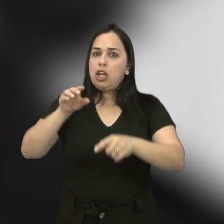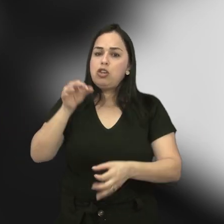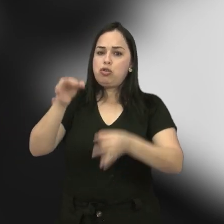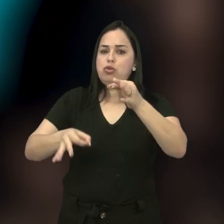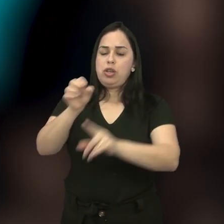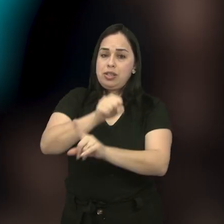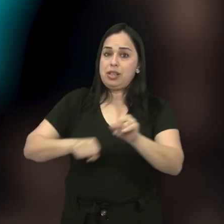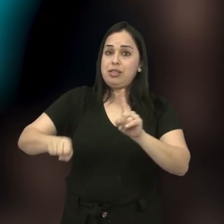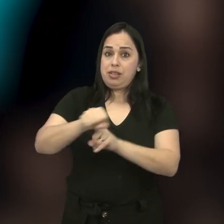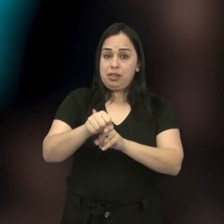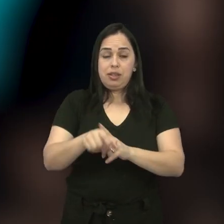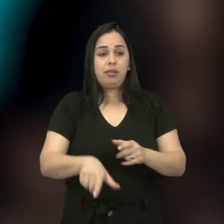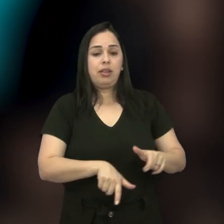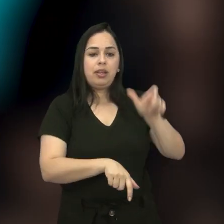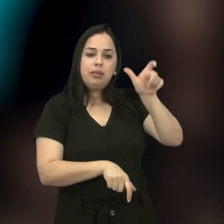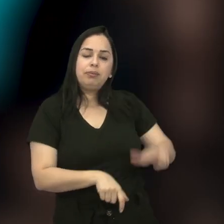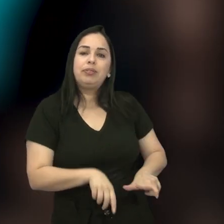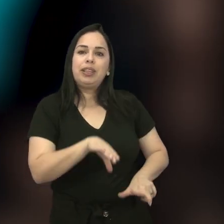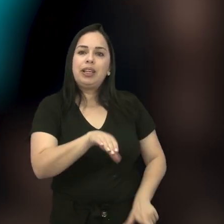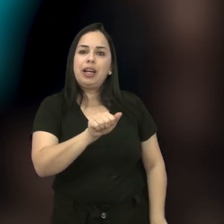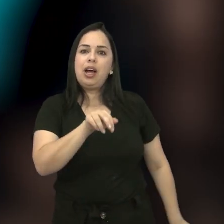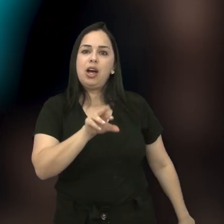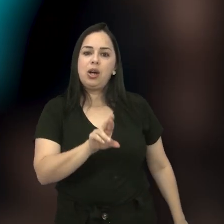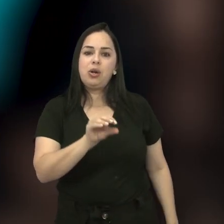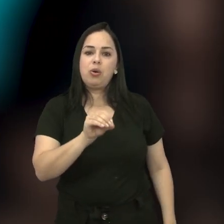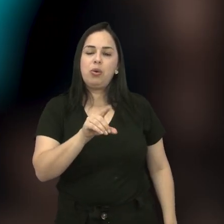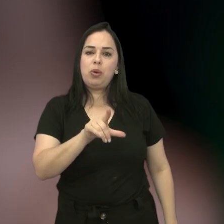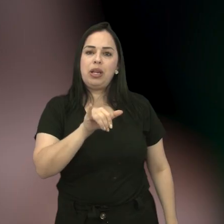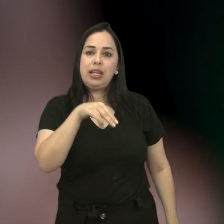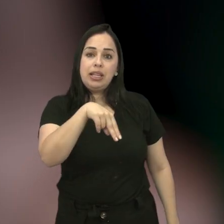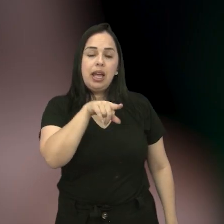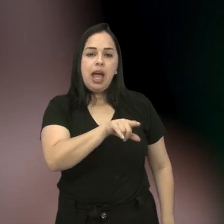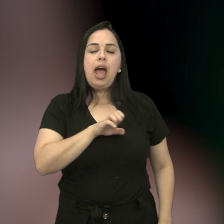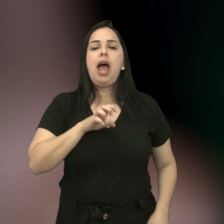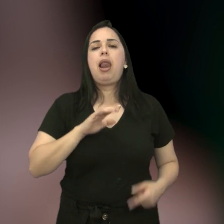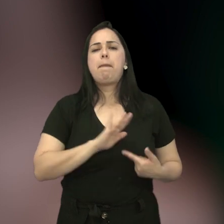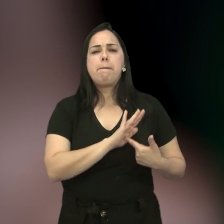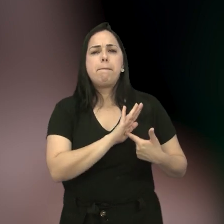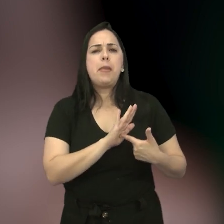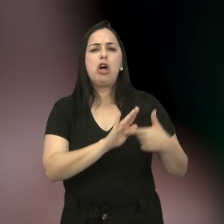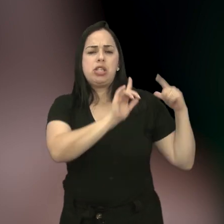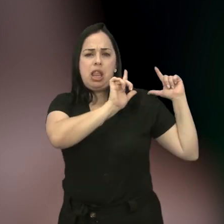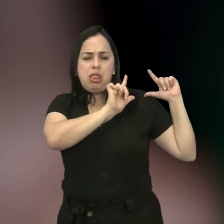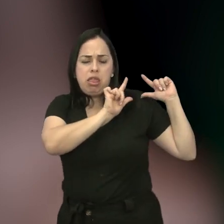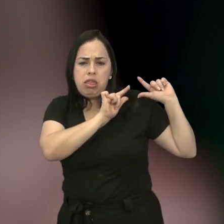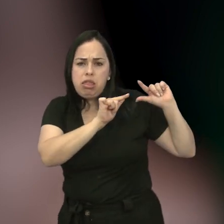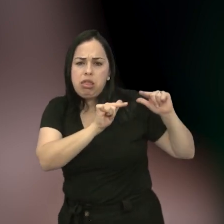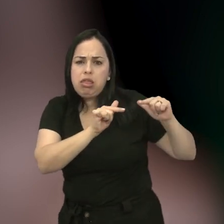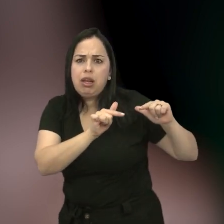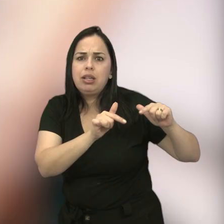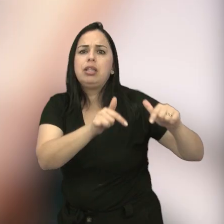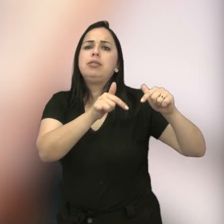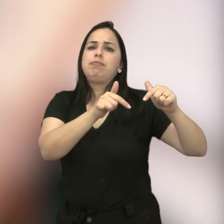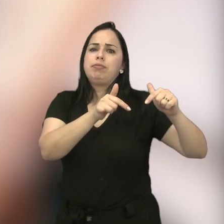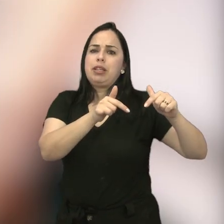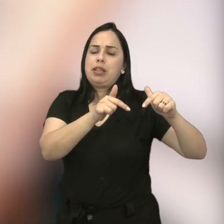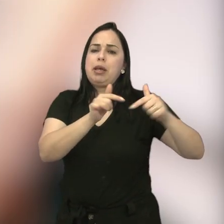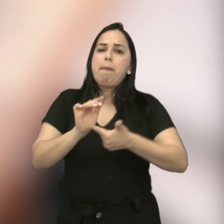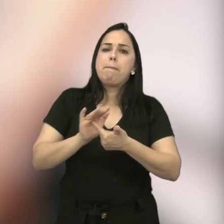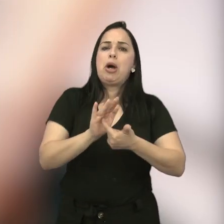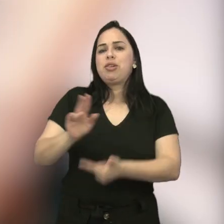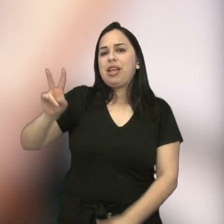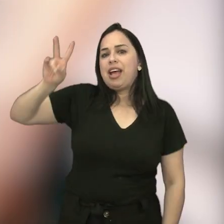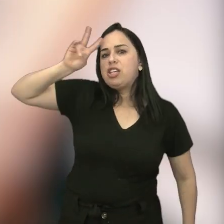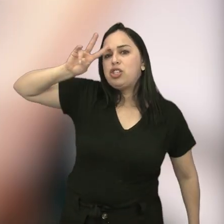Caroline Lima, que trazem suas obras toda a sua ancestralidade, é que perpetuam a história da fotografia no país, ao